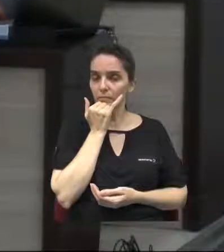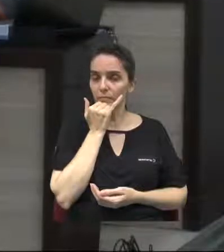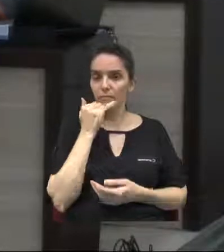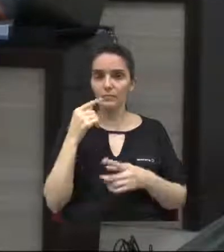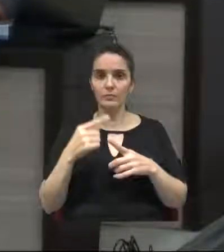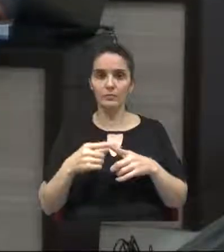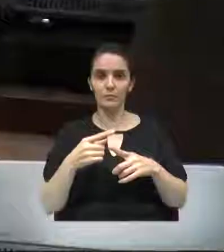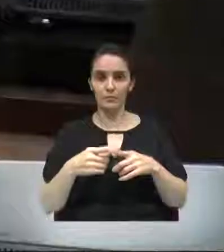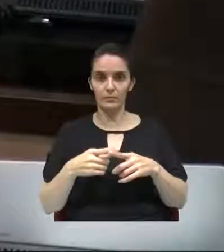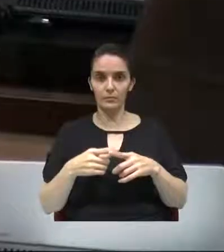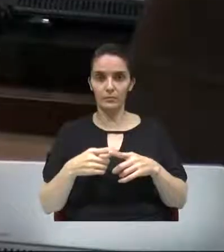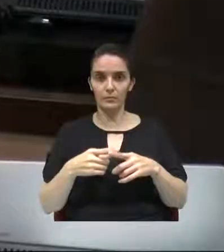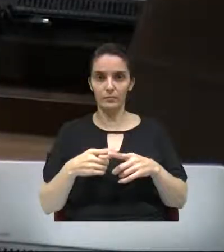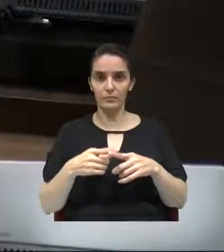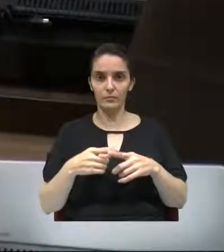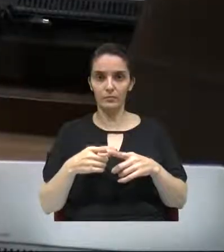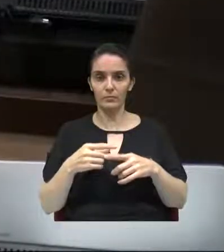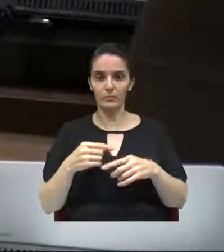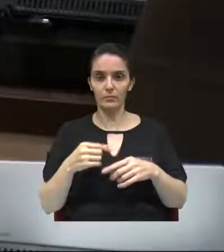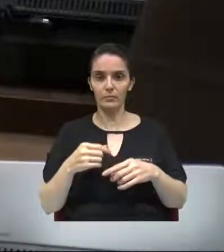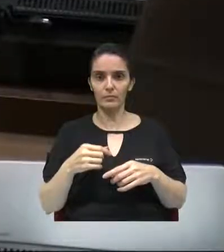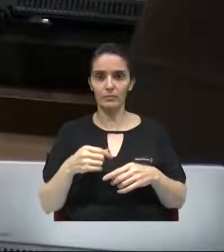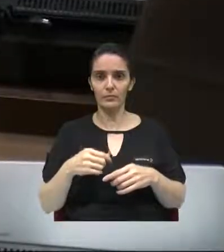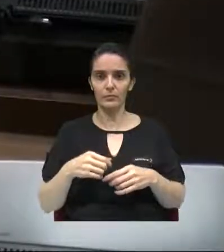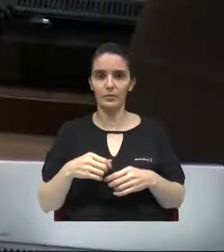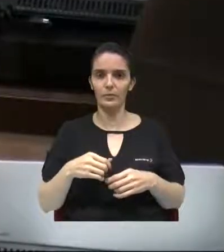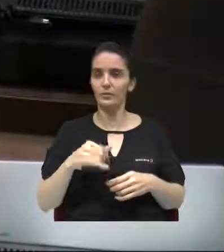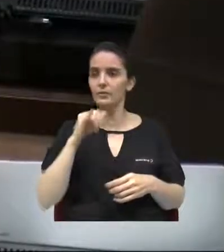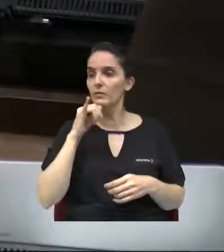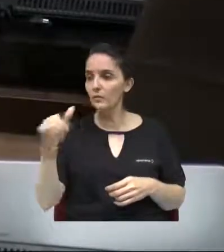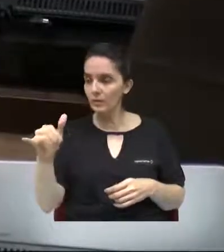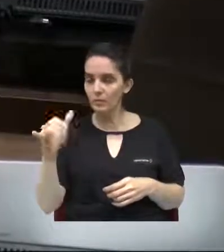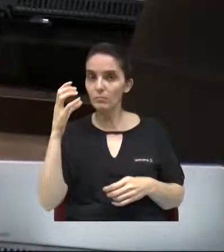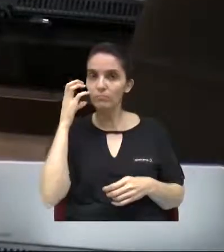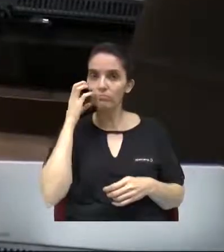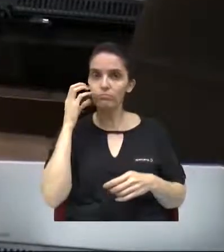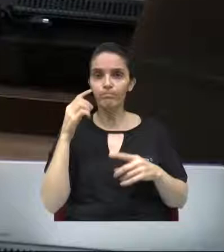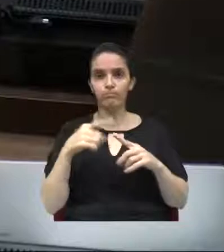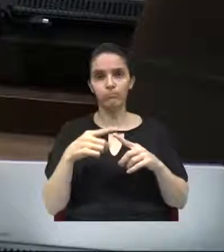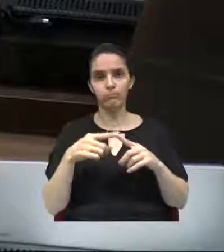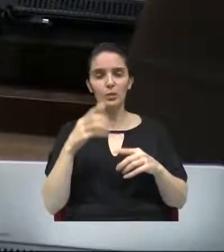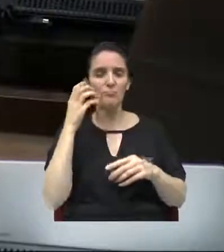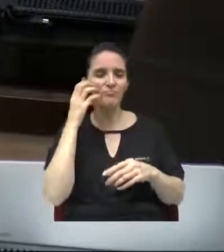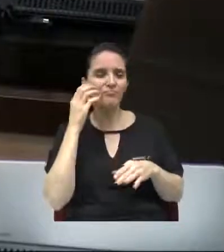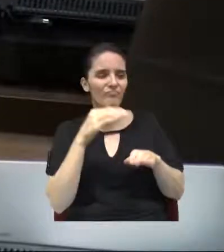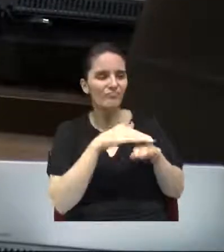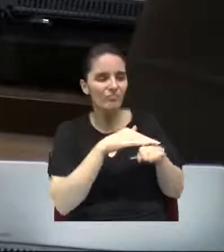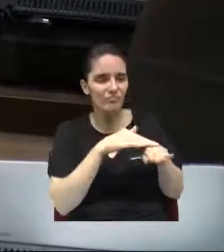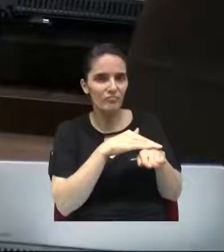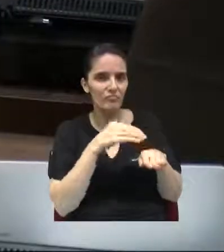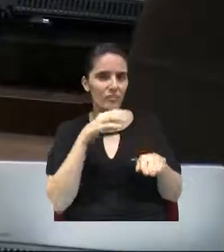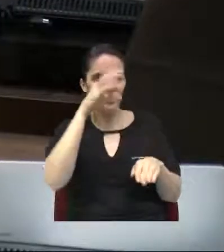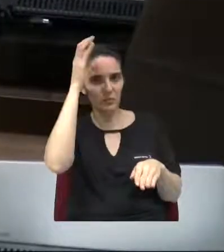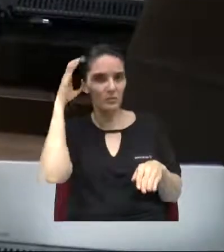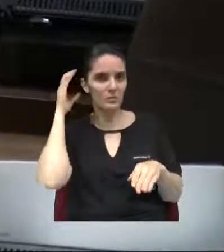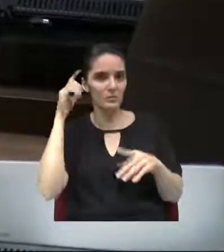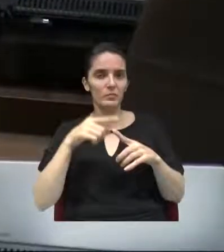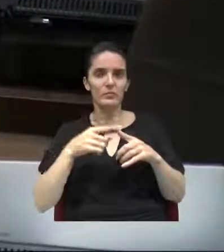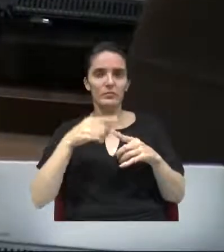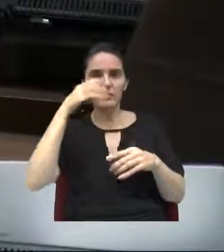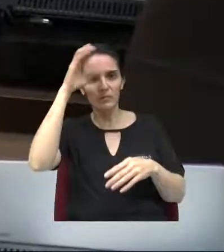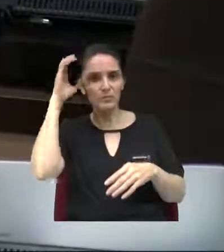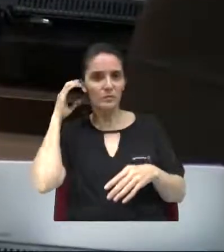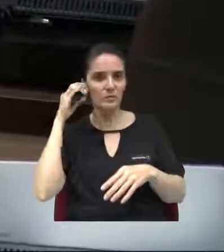o senhor foi chamado a atenção de forma indelicada e grosseira, fazendo uma gentileza para mim, que como estive ausente no plenário